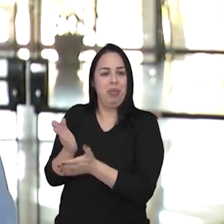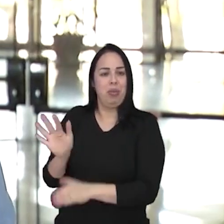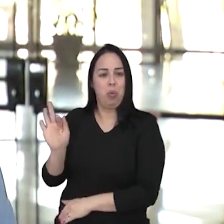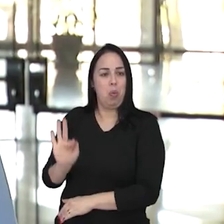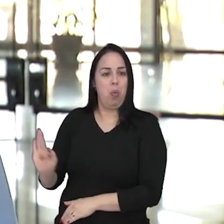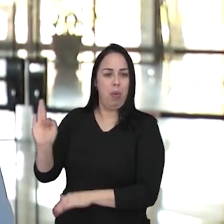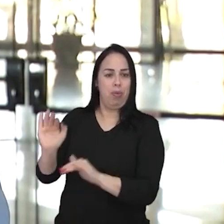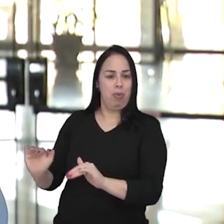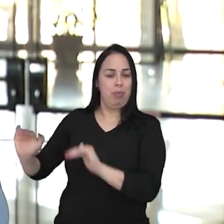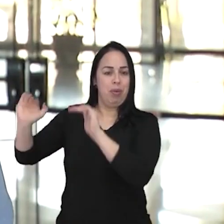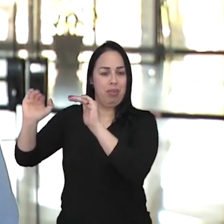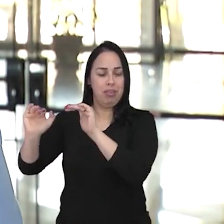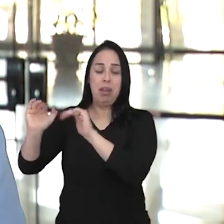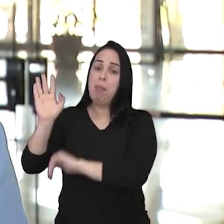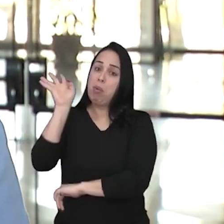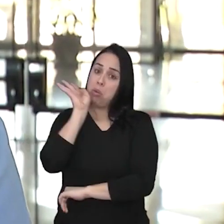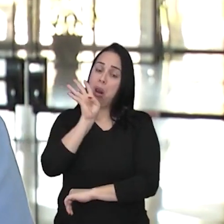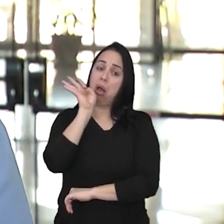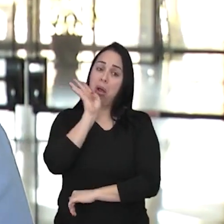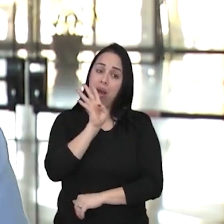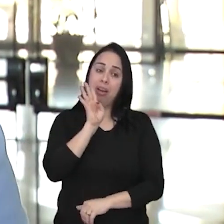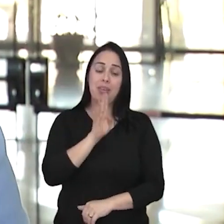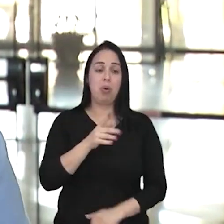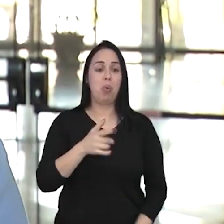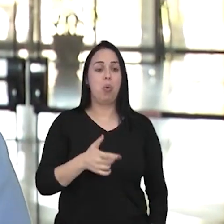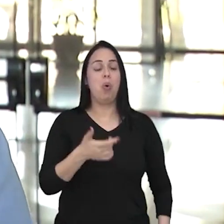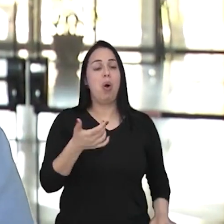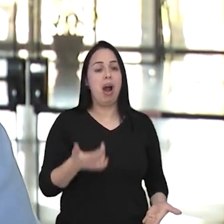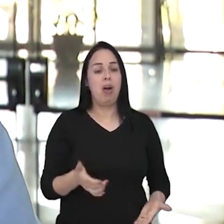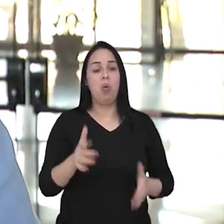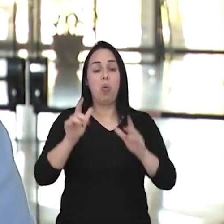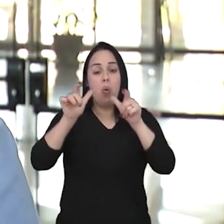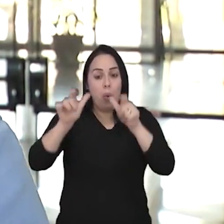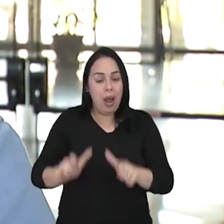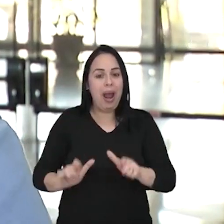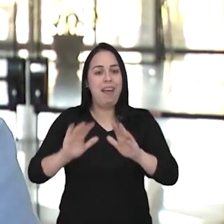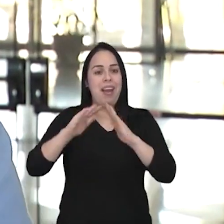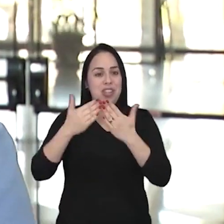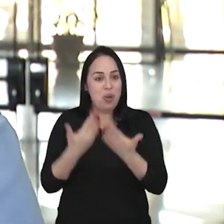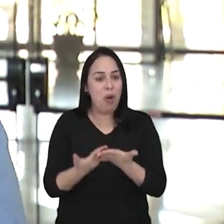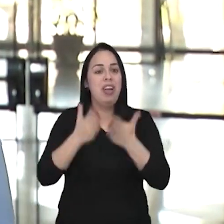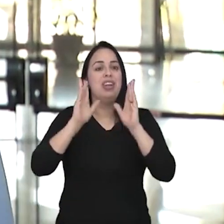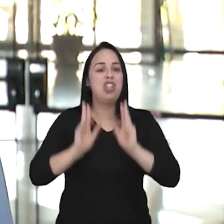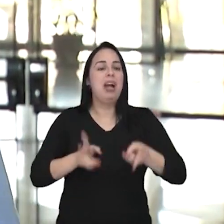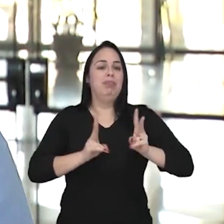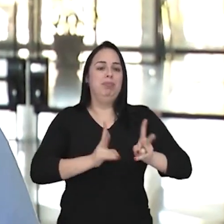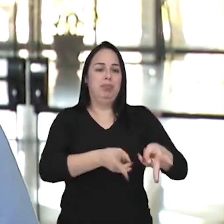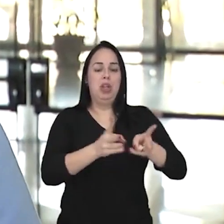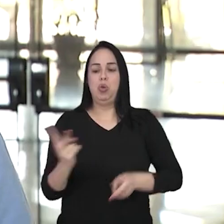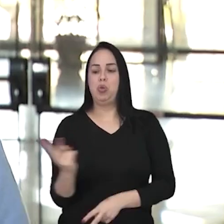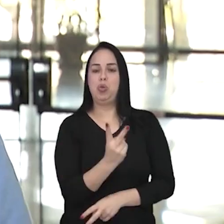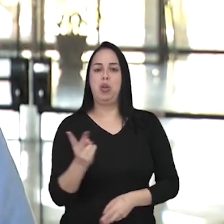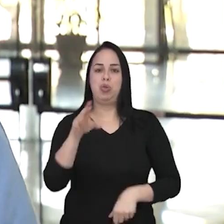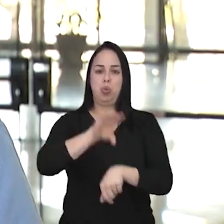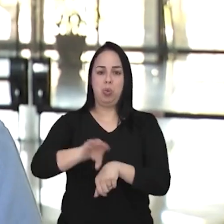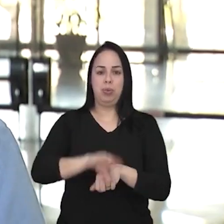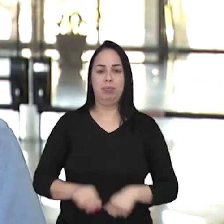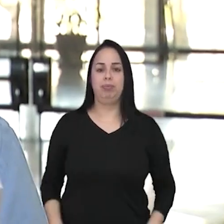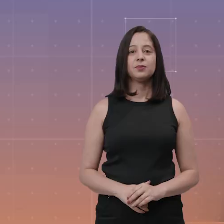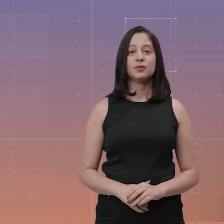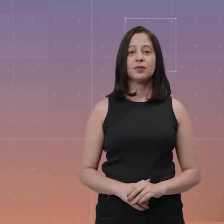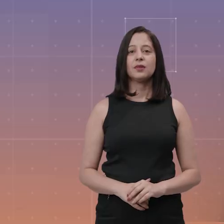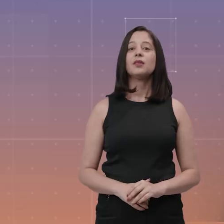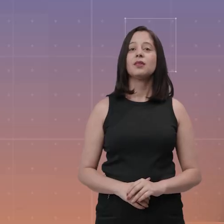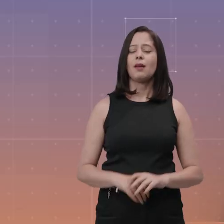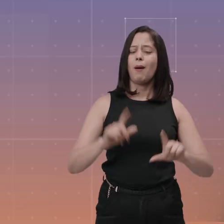formação superior. Então fica muito bacana quando a própria entidade consegue dar continuidade na educação para os nossos